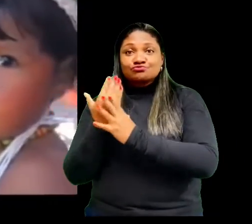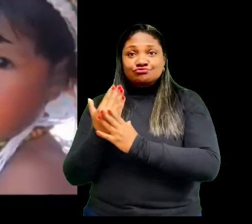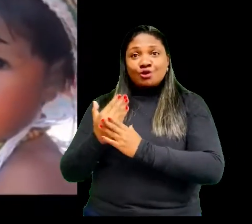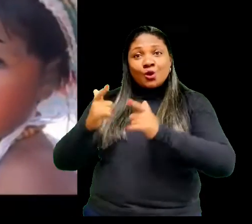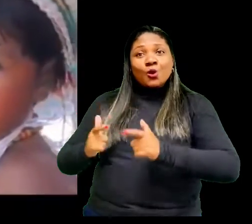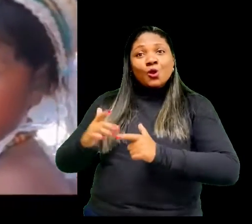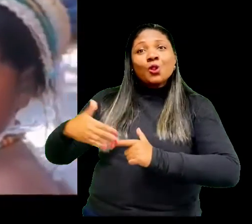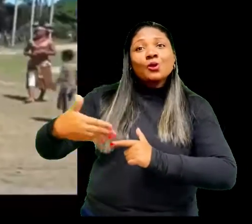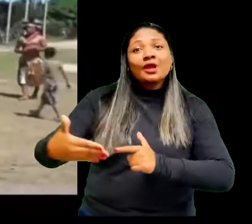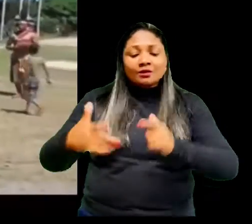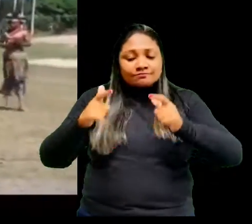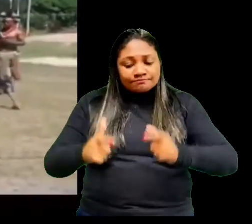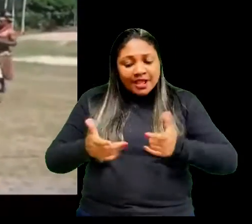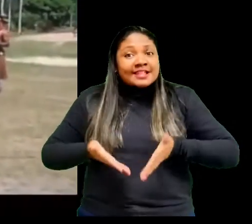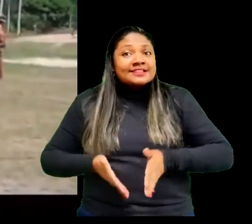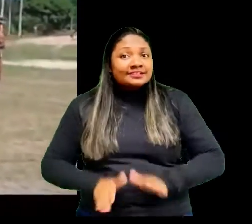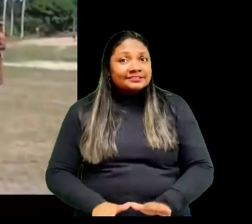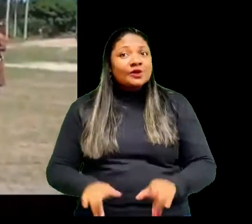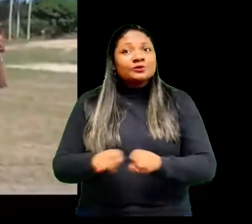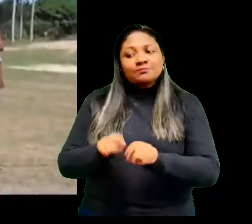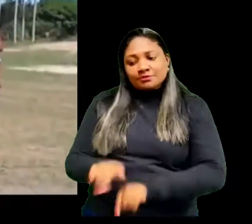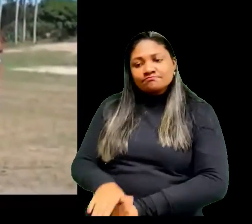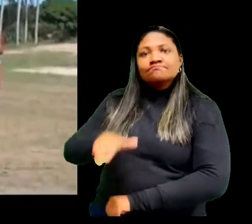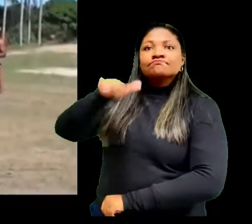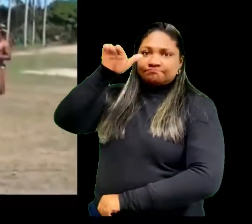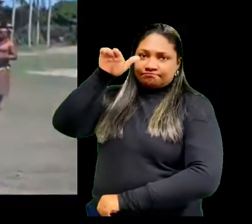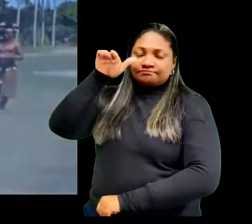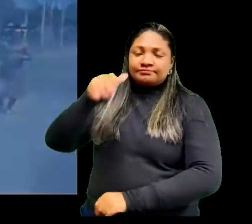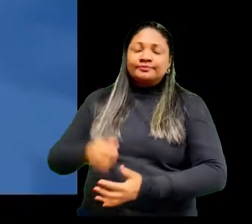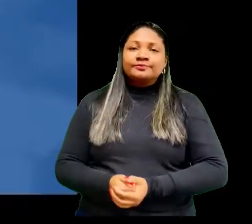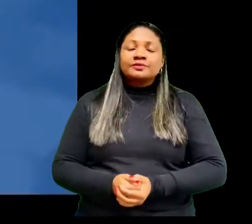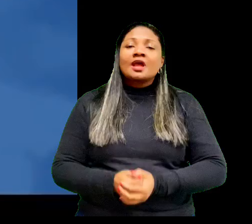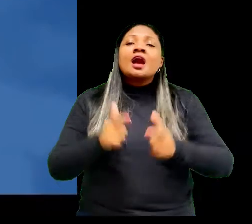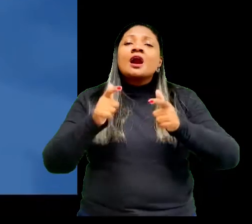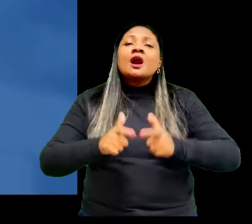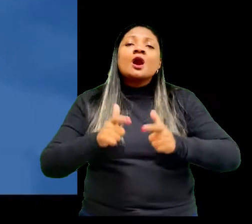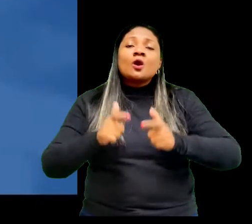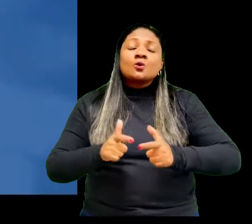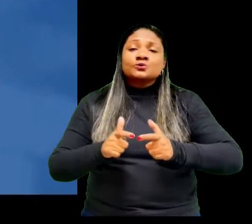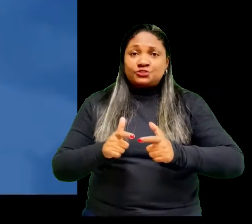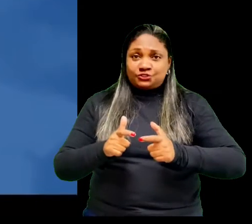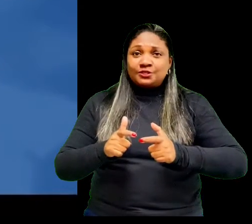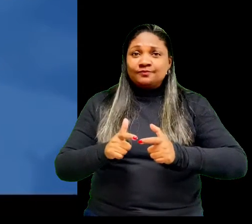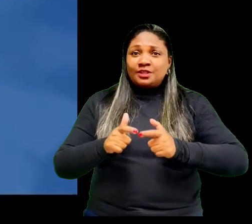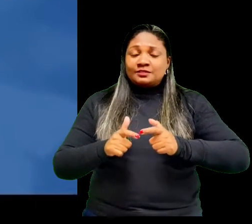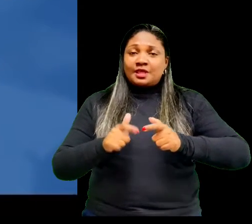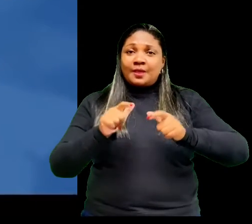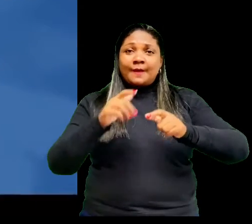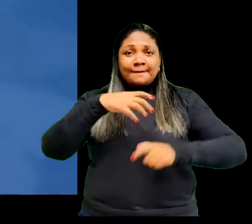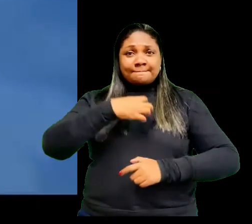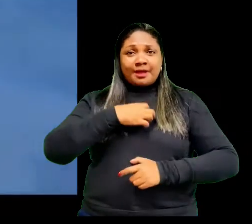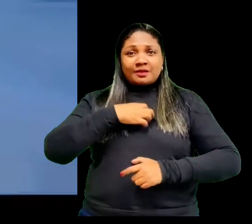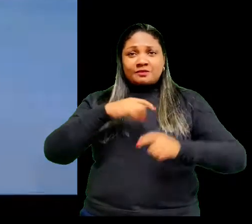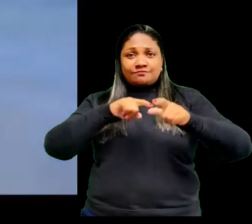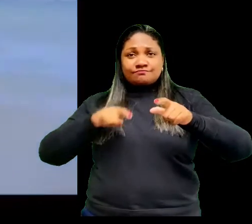o local onde todos nasceram e foram criados. Fica a menos de 1 quilômetro da costa,